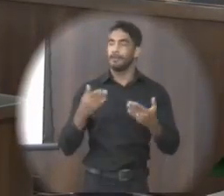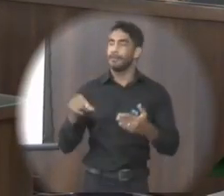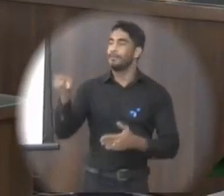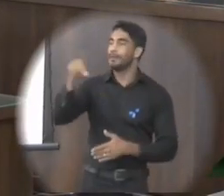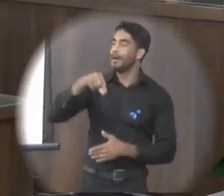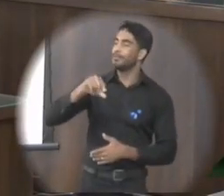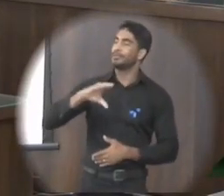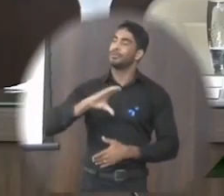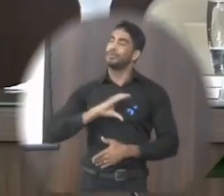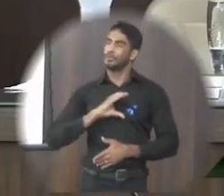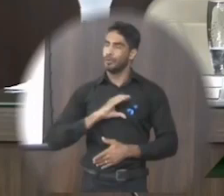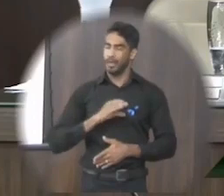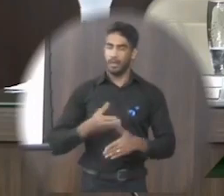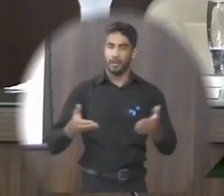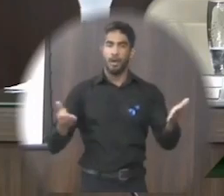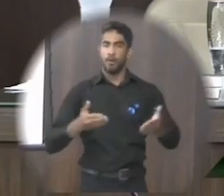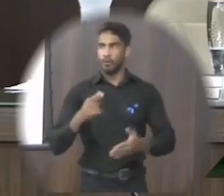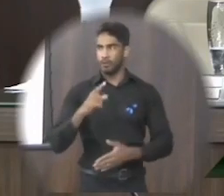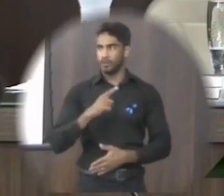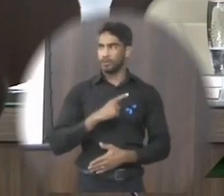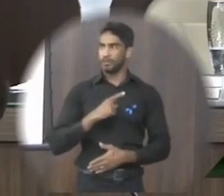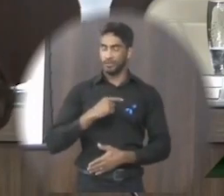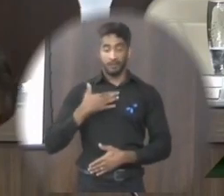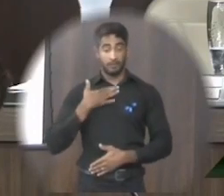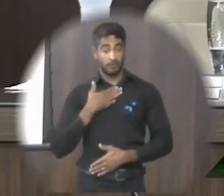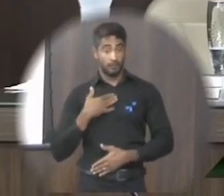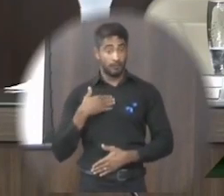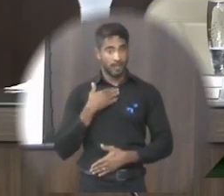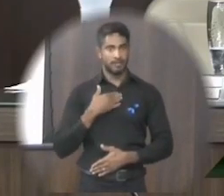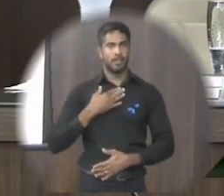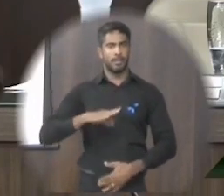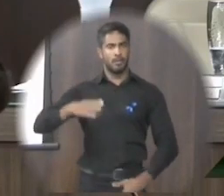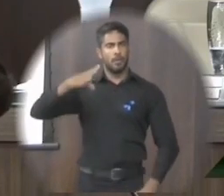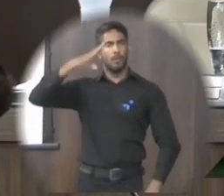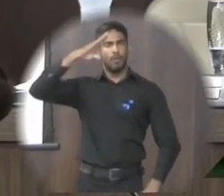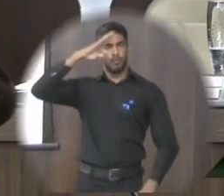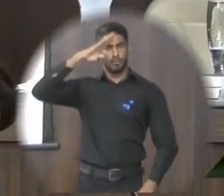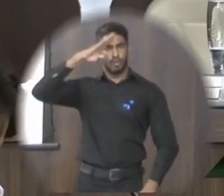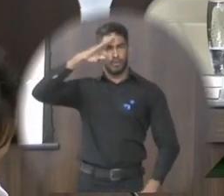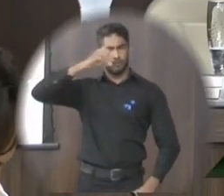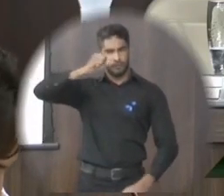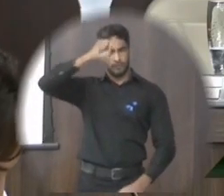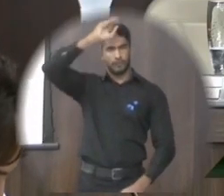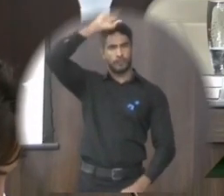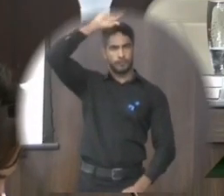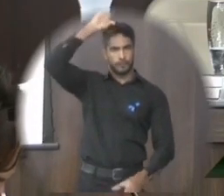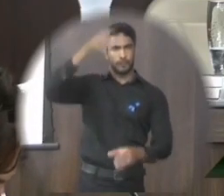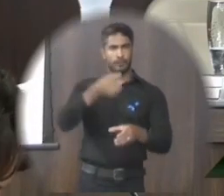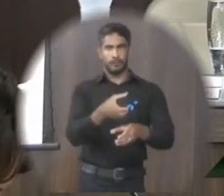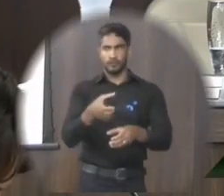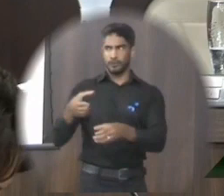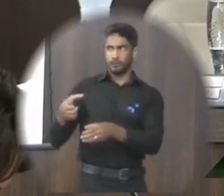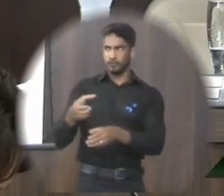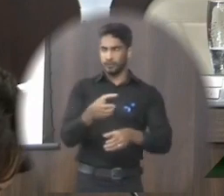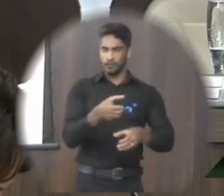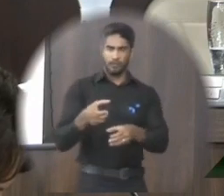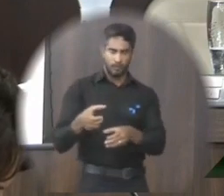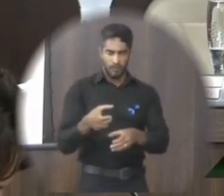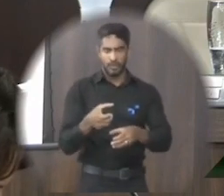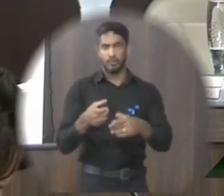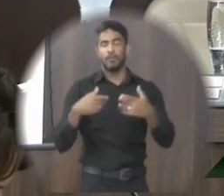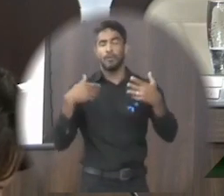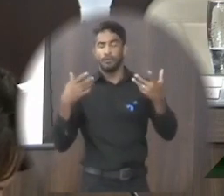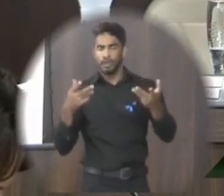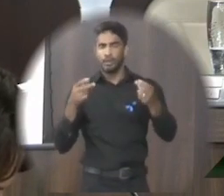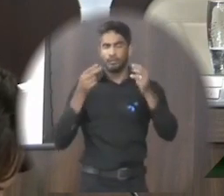colegas, hoje nós tivemos aqui, né, o prazer de receber aqui o comandante do pelotão do Corpo de Bombeiros aqui de Janaúba. E